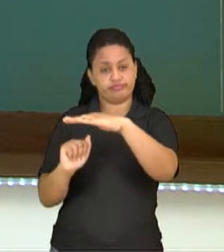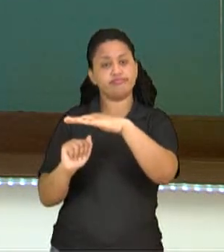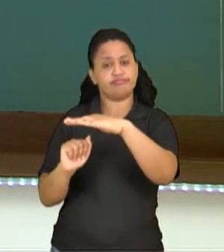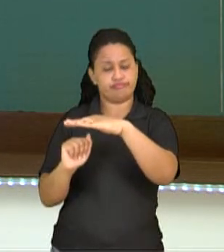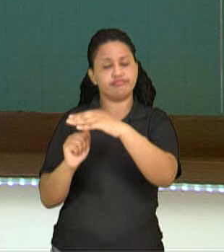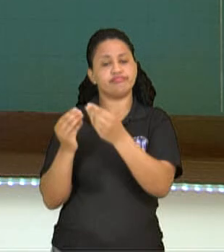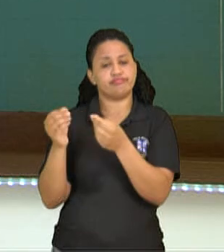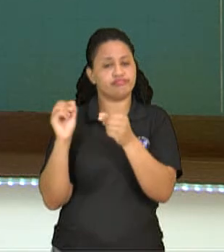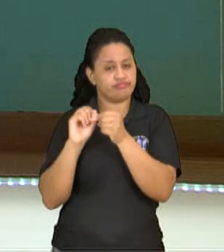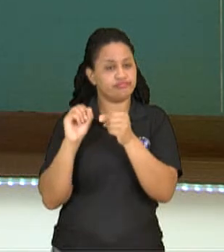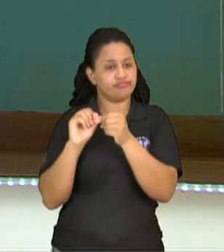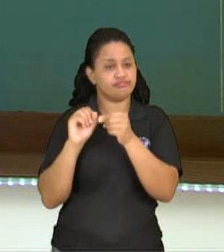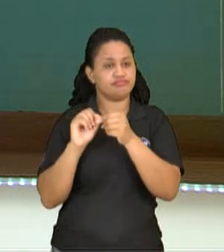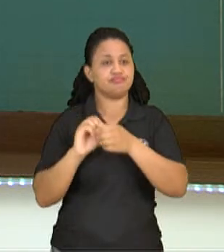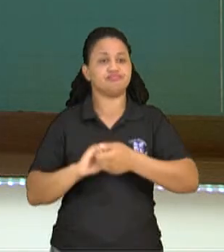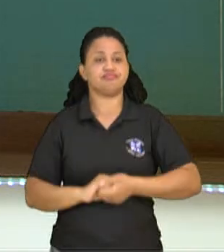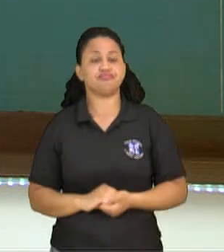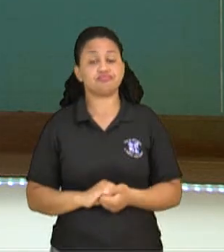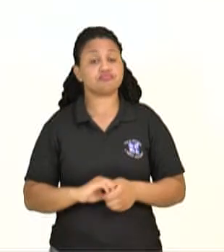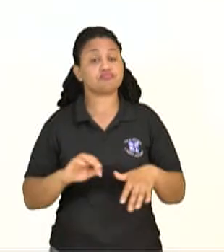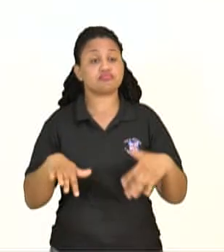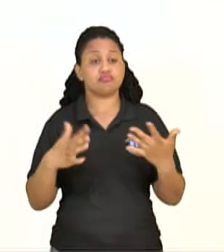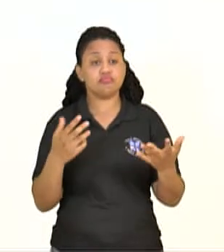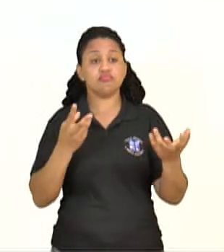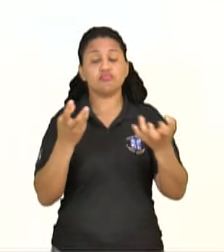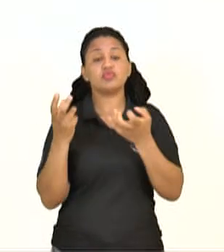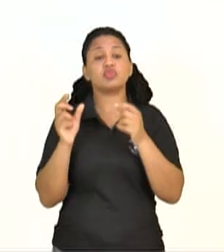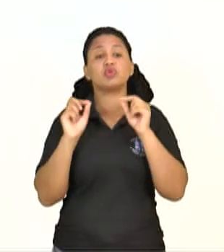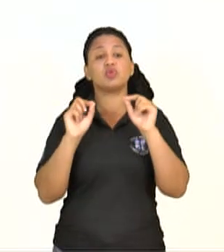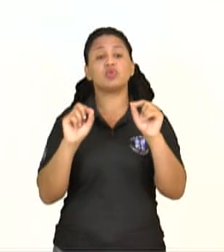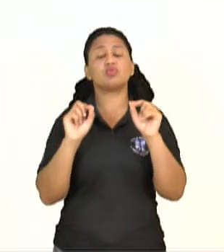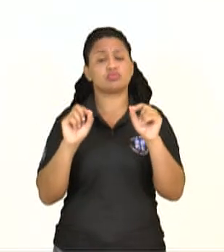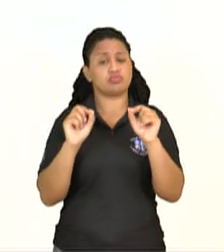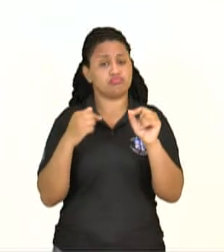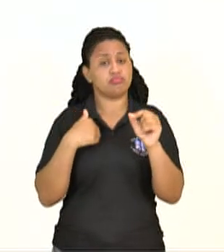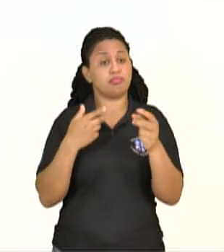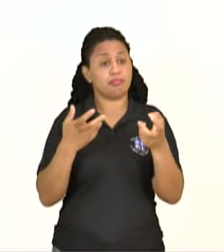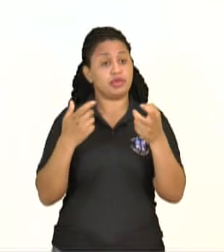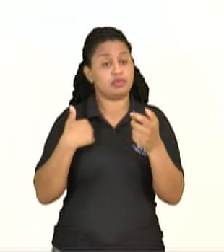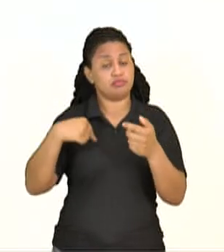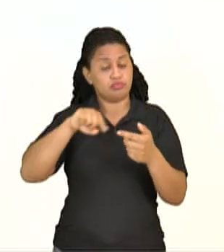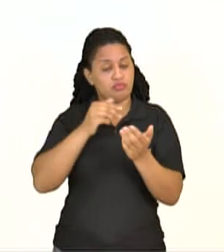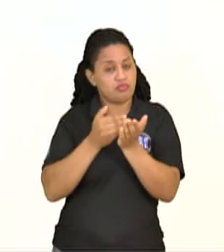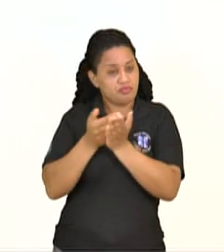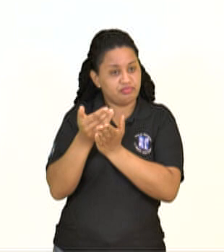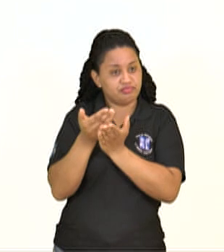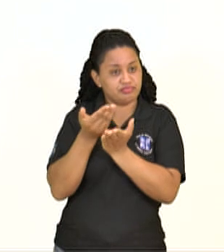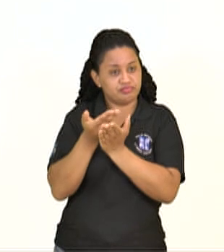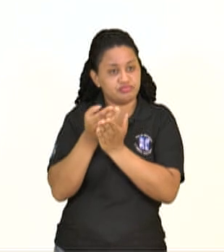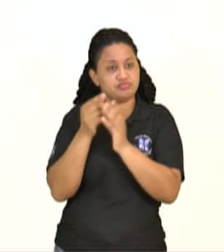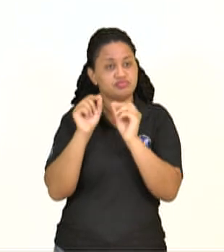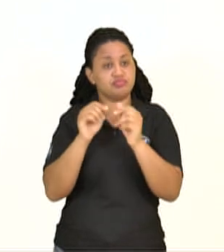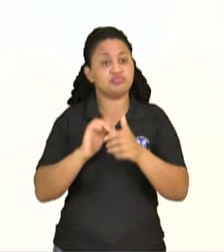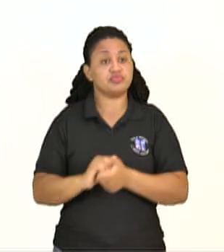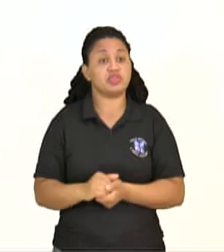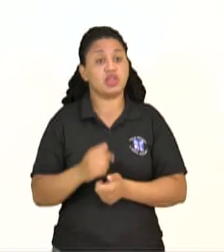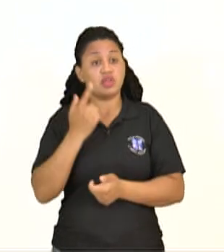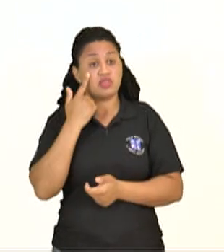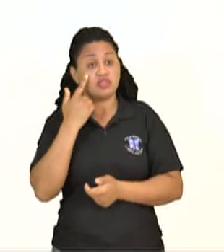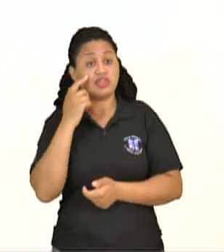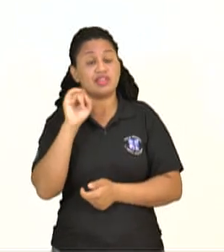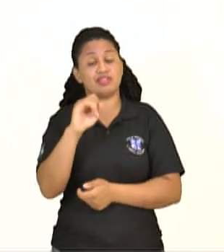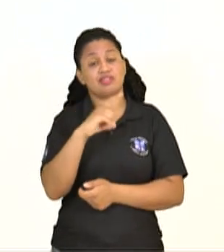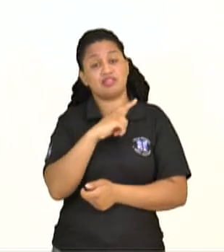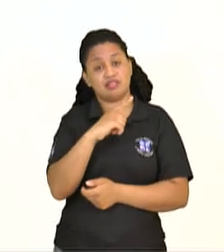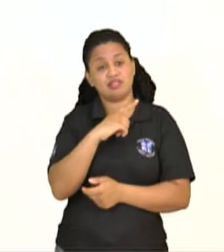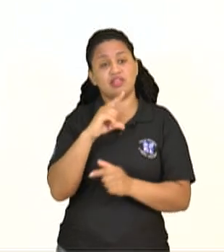bom? Então, vamos lá, né? Olha só. Então, vamos começar estudando aqui comigo. Ó. Determine se existirem, né?